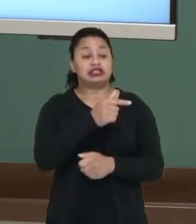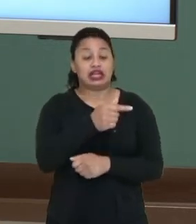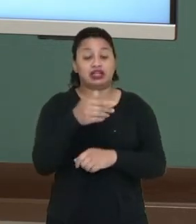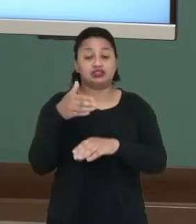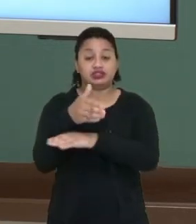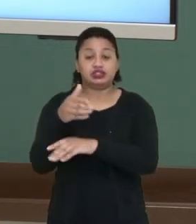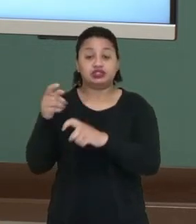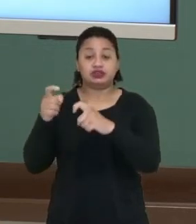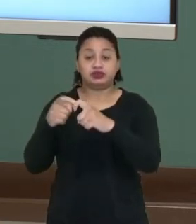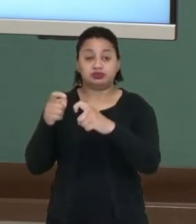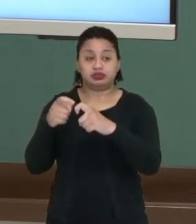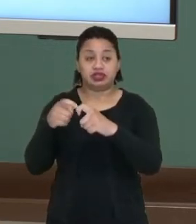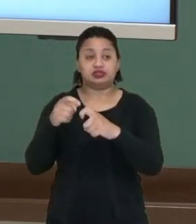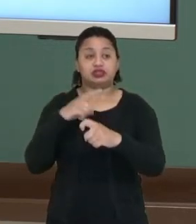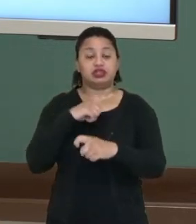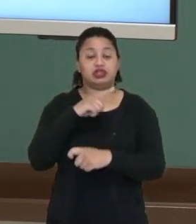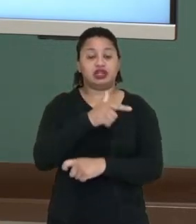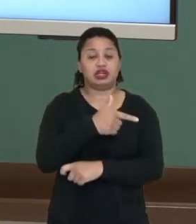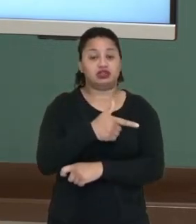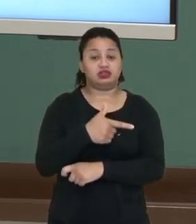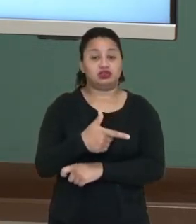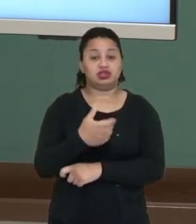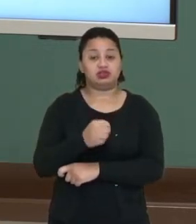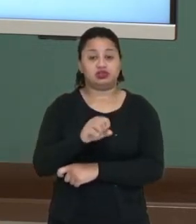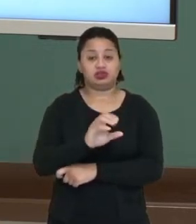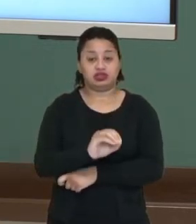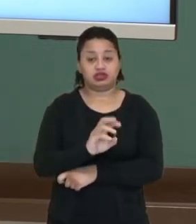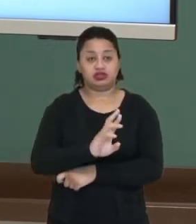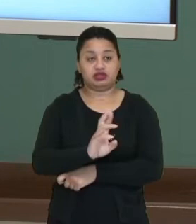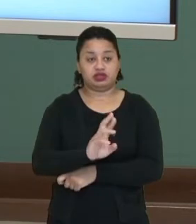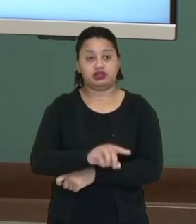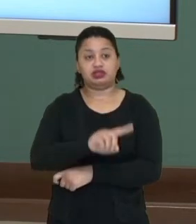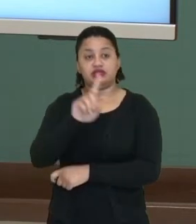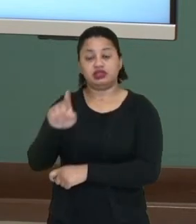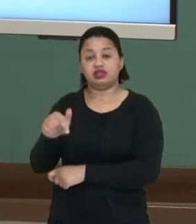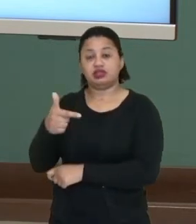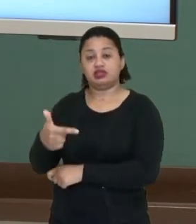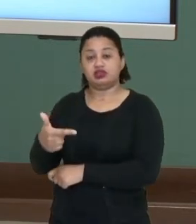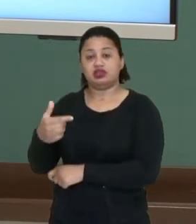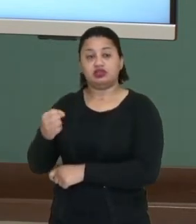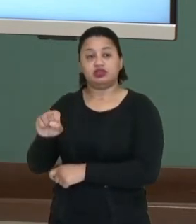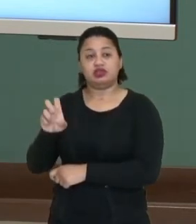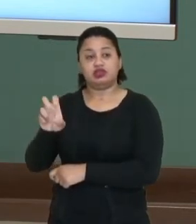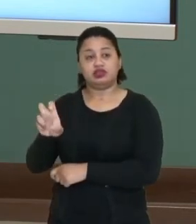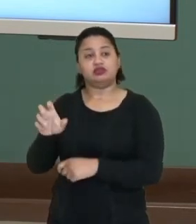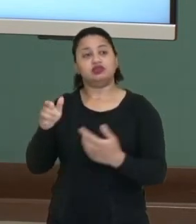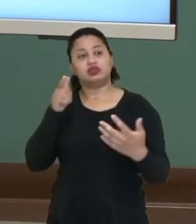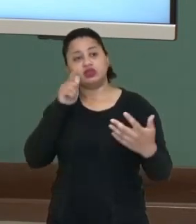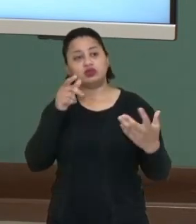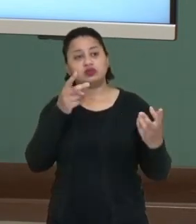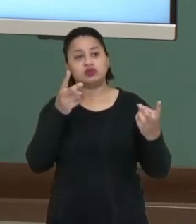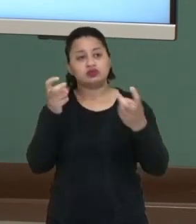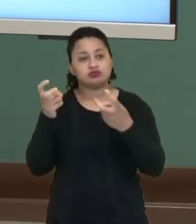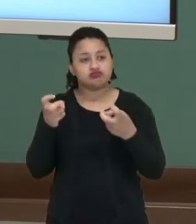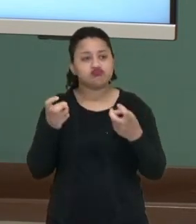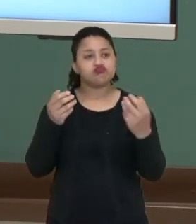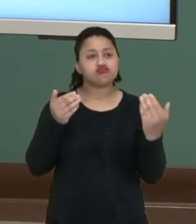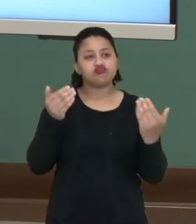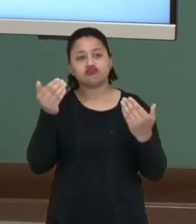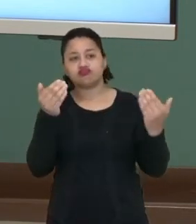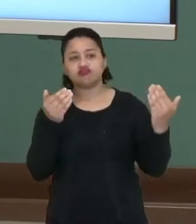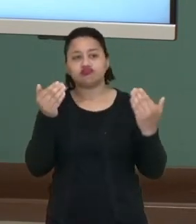custar R$280 e no plano B, 285. Então, aí eu consigo fazer um